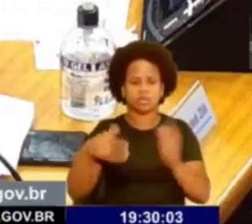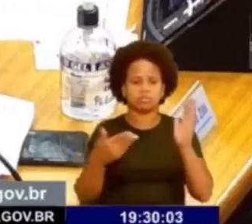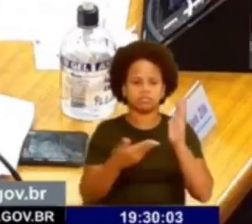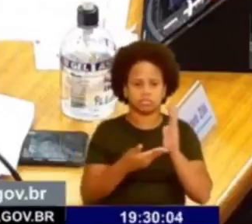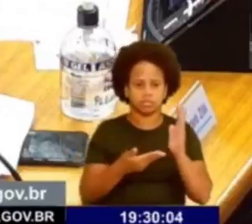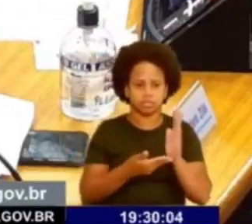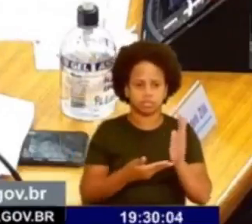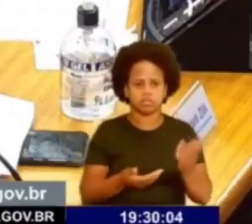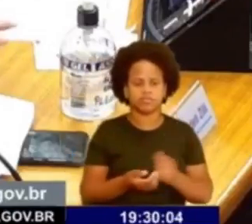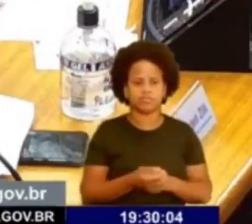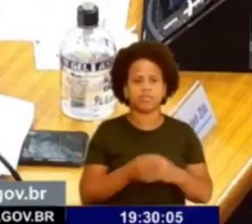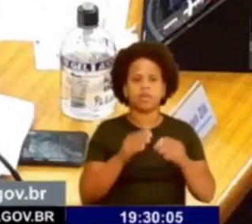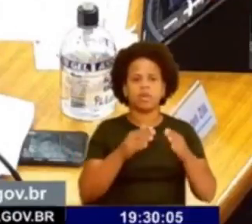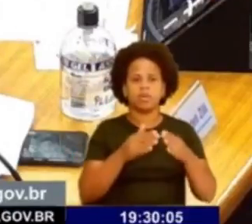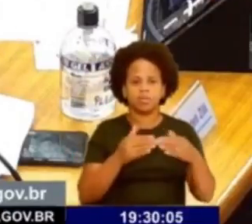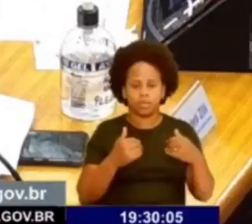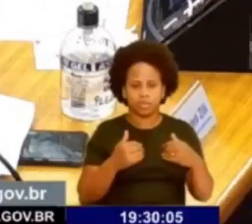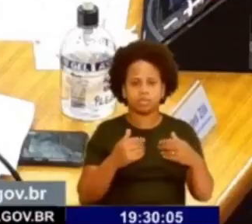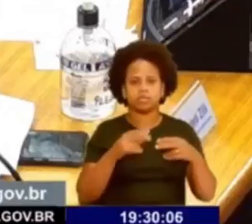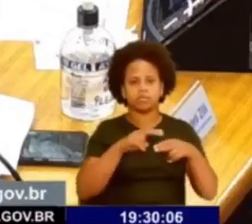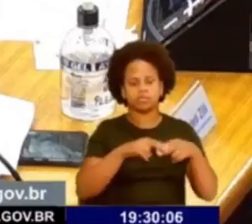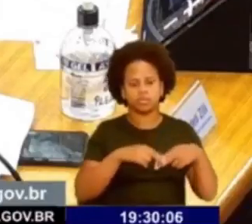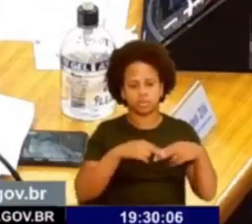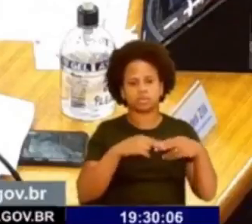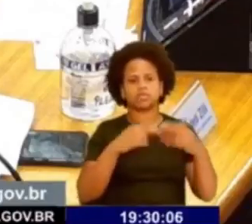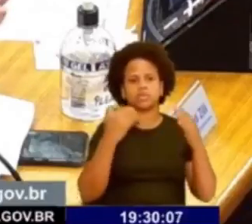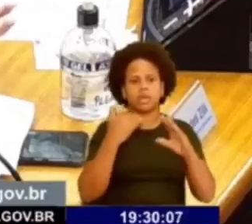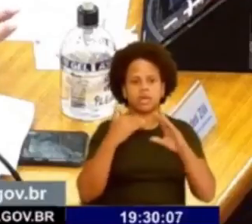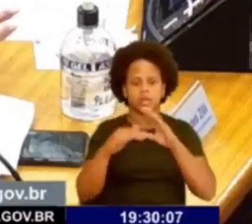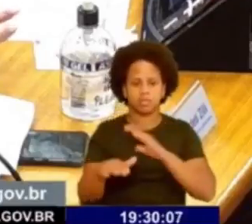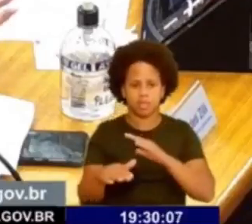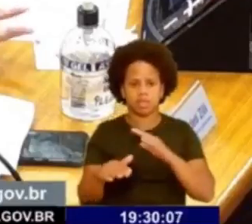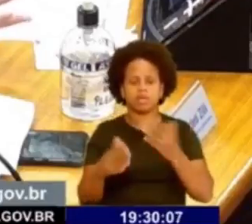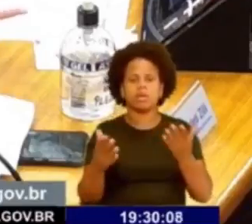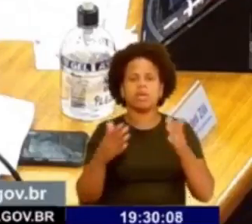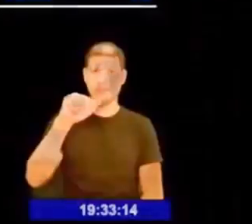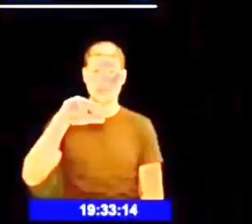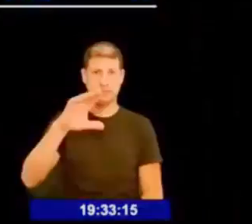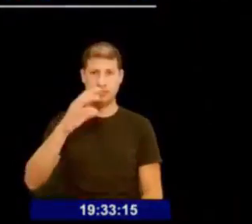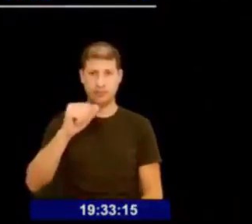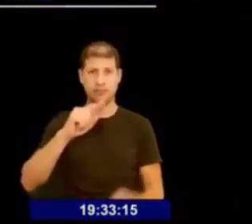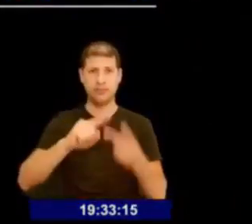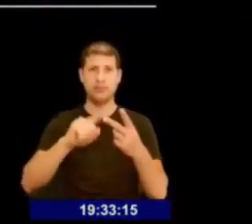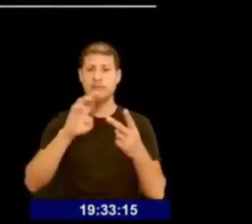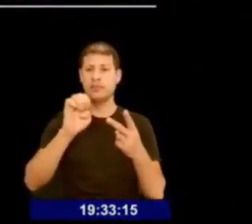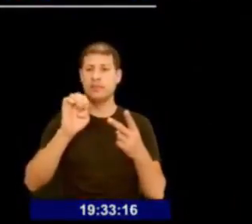isso, encaminho tal projeto e peço voto favorável aos caros